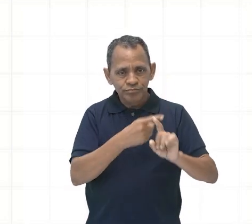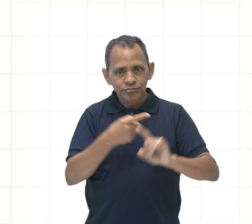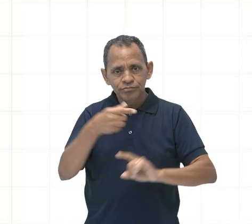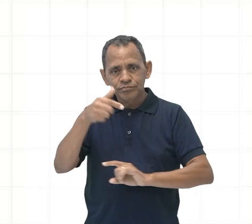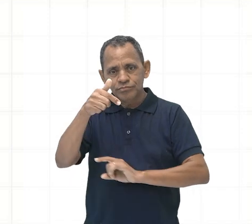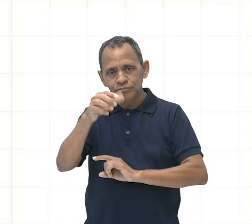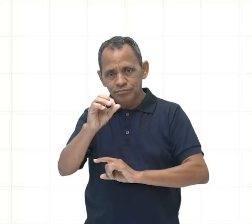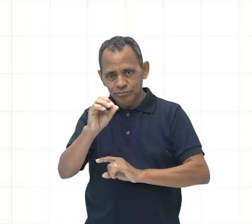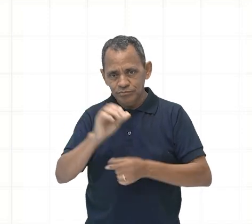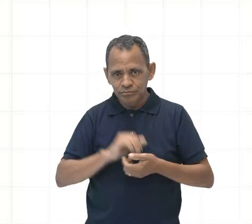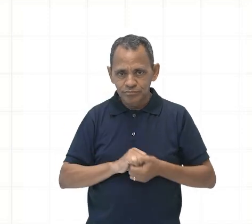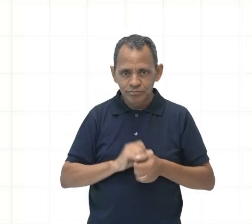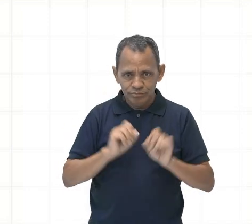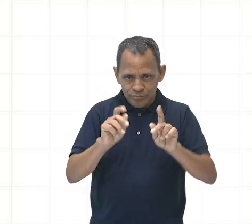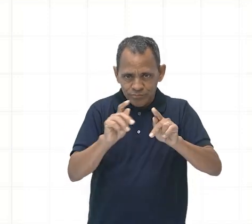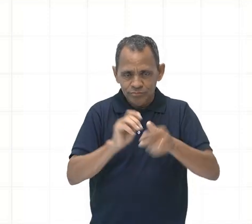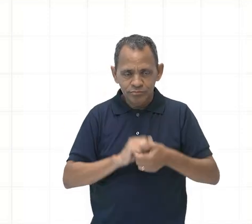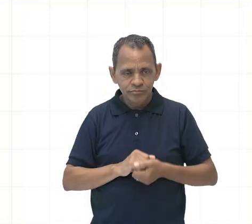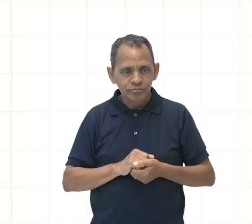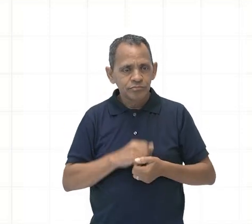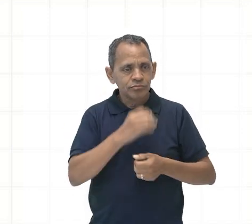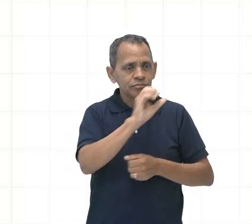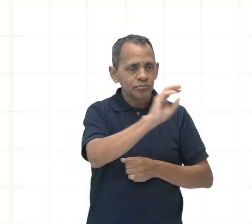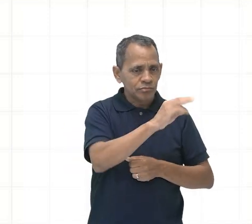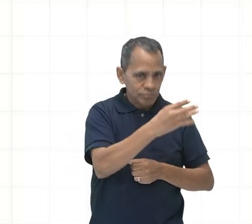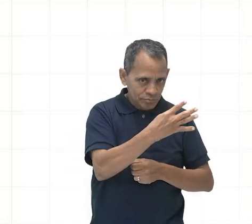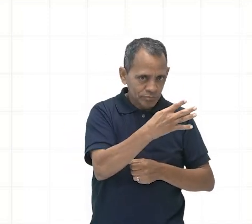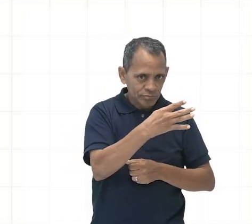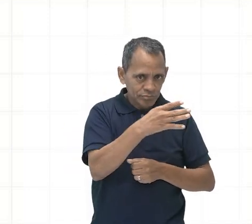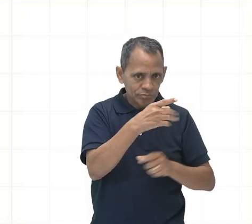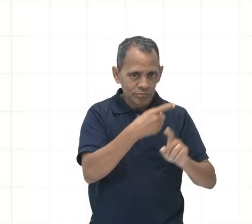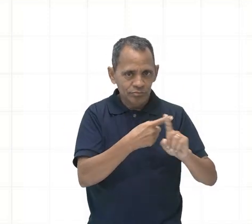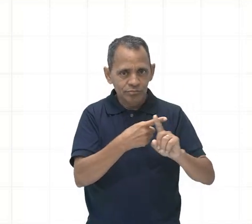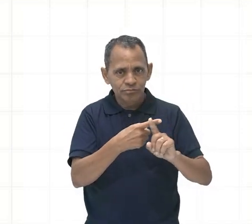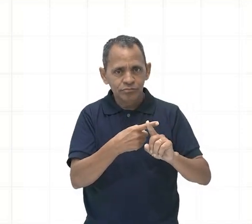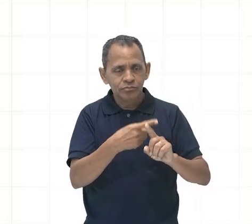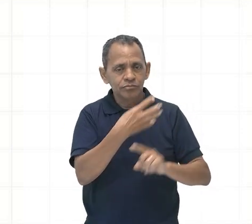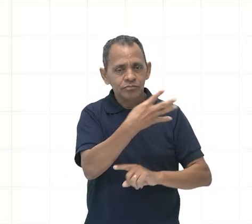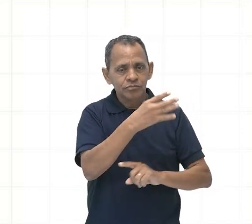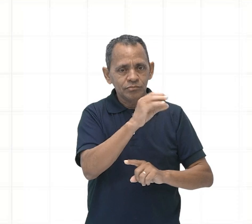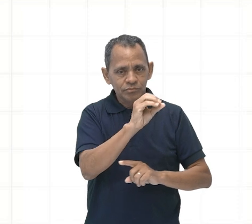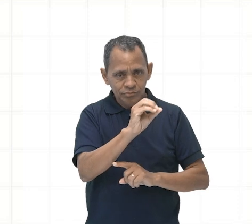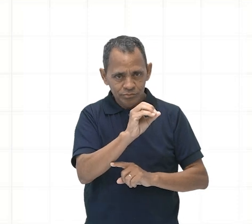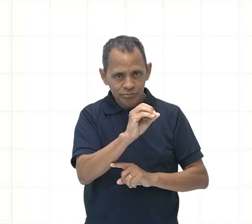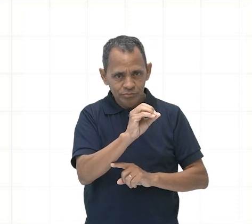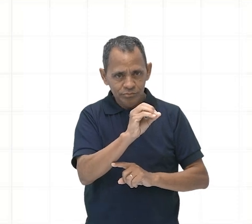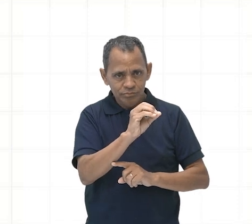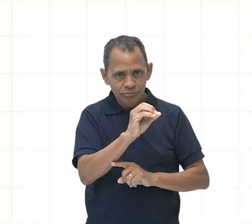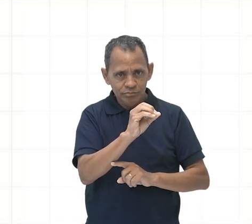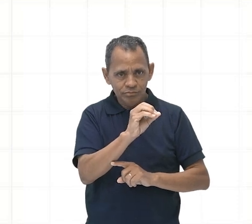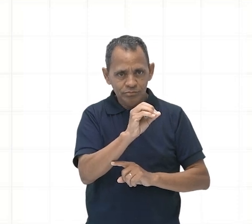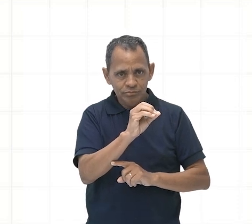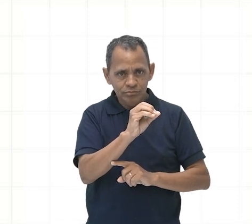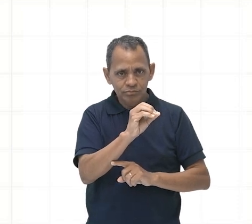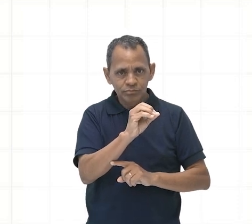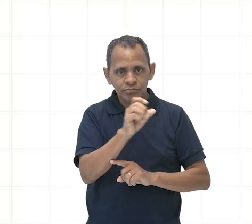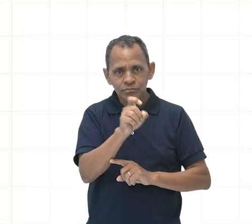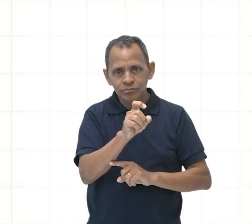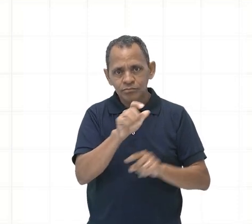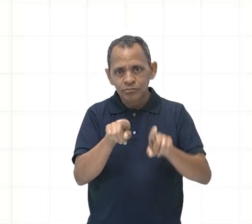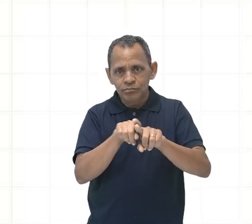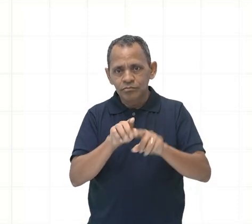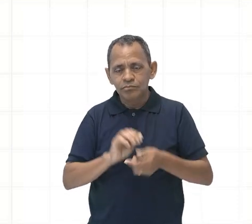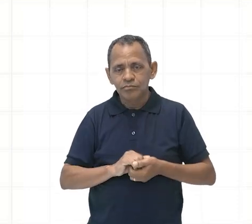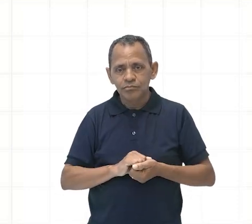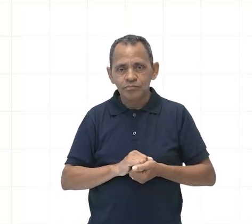70. Tudo bem? Então, 4 vezes x vai dar 350 dividido por